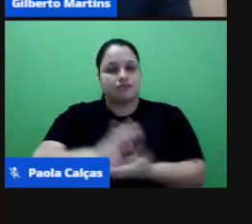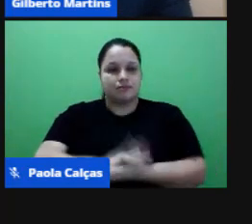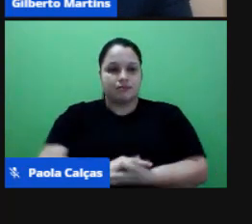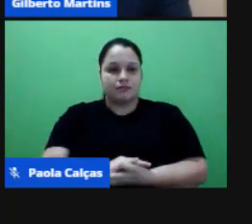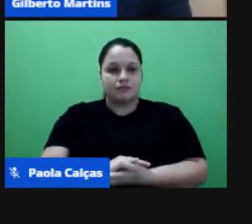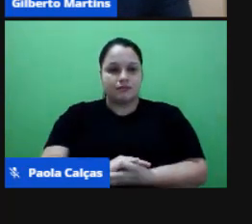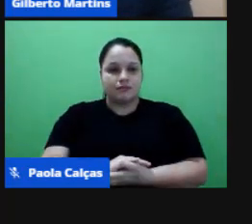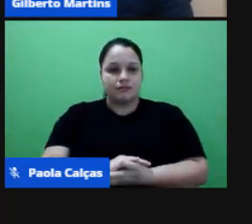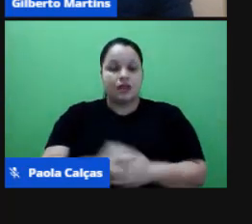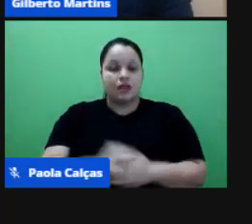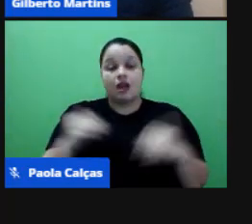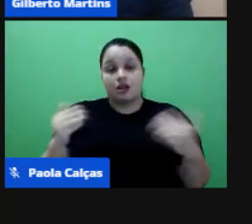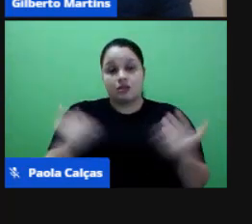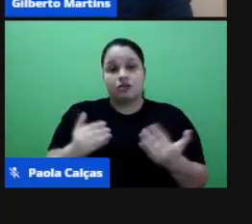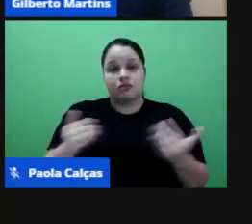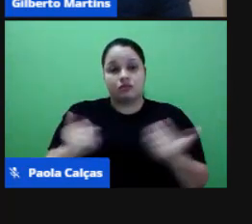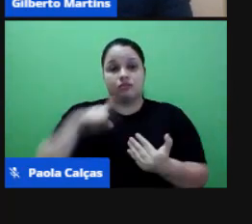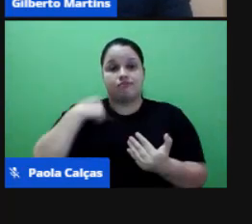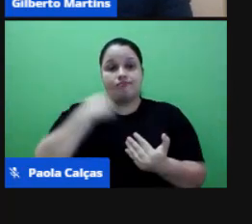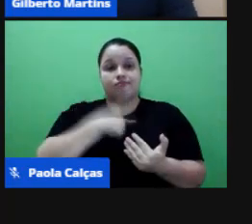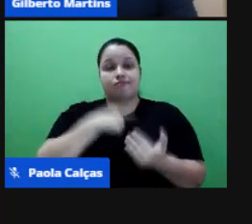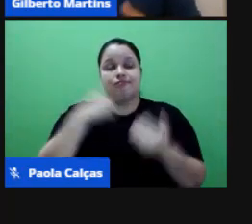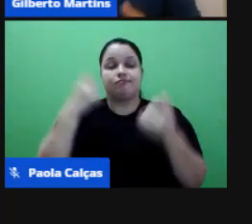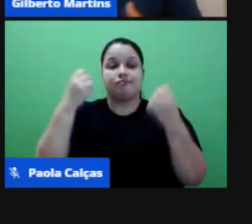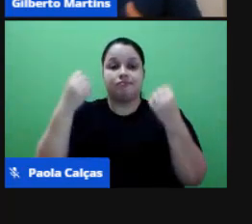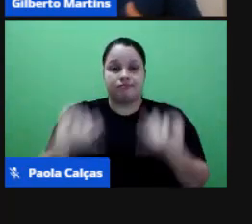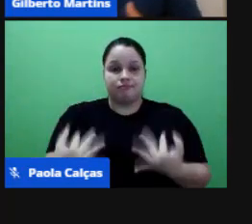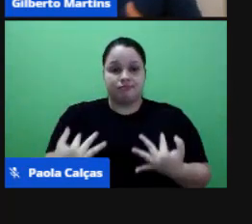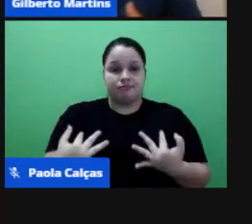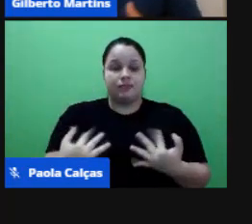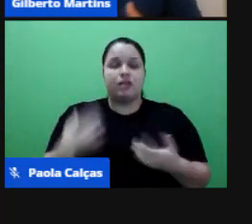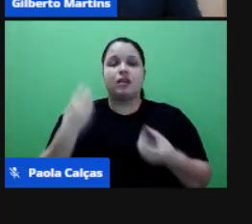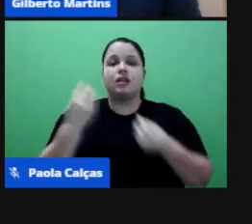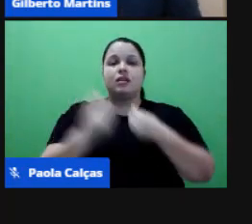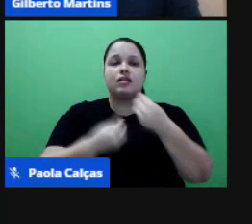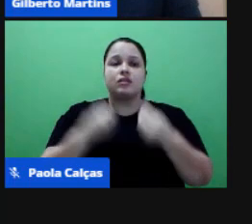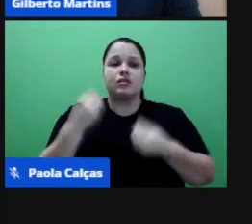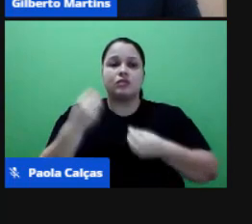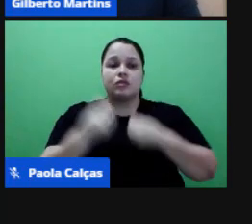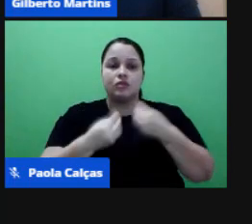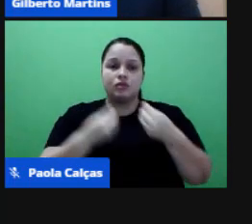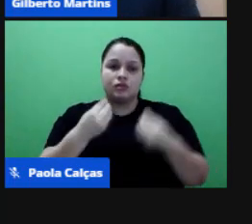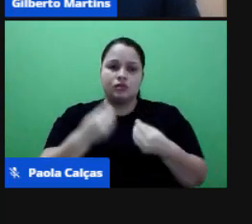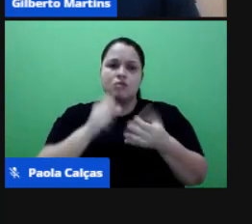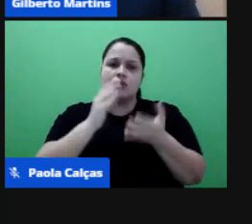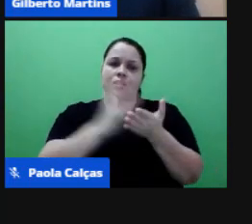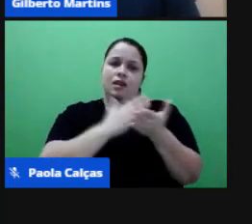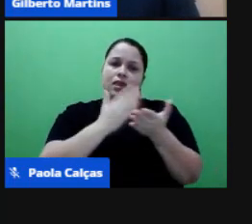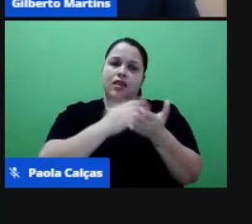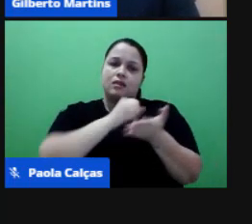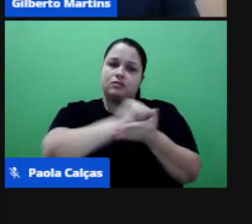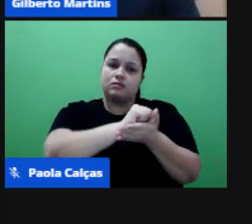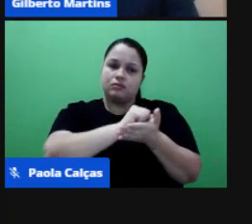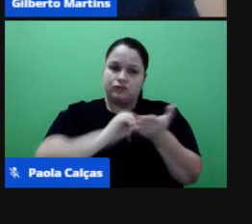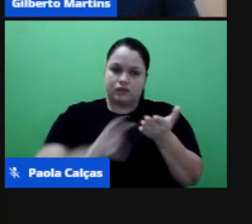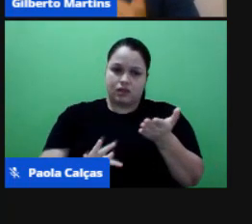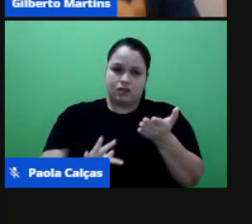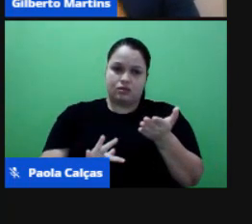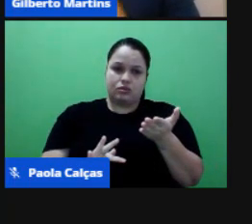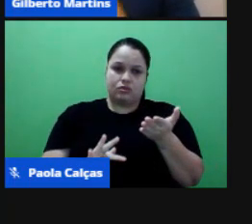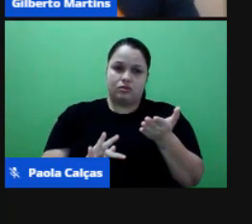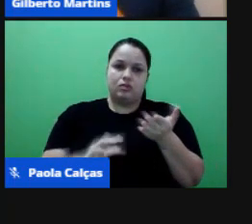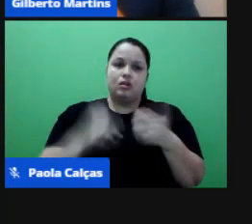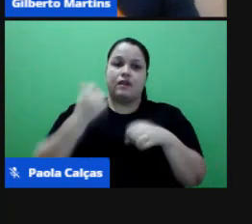Nesse momento agora, nós vamos estar falando sobre a elaboração desse caderno de atividades